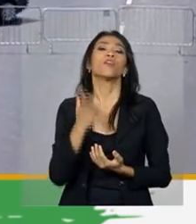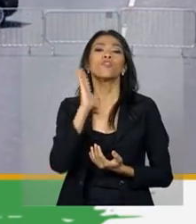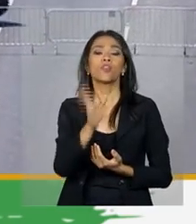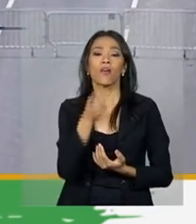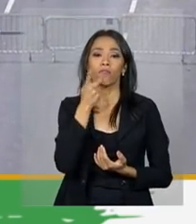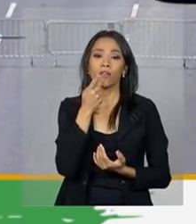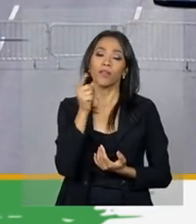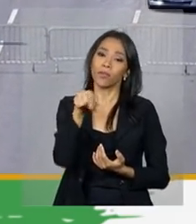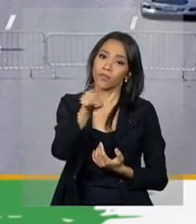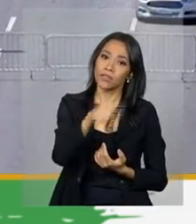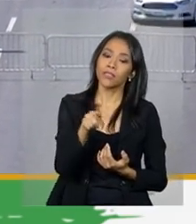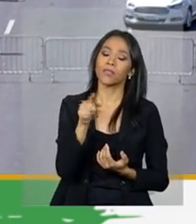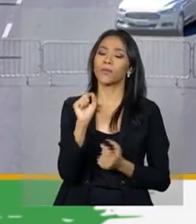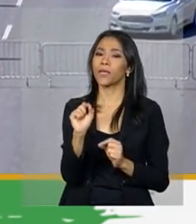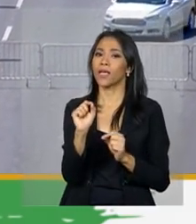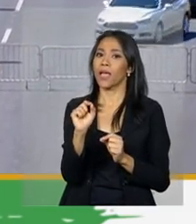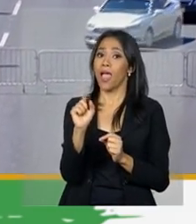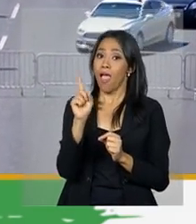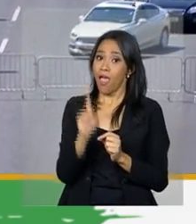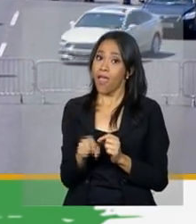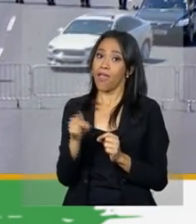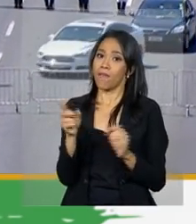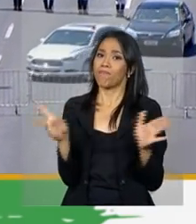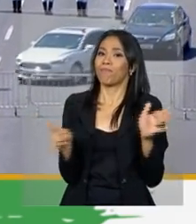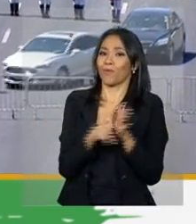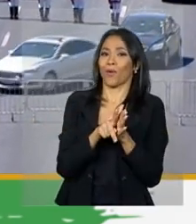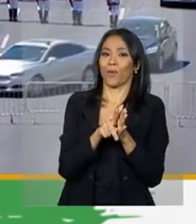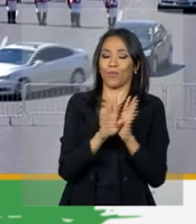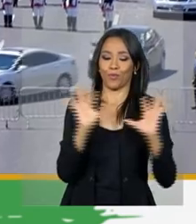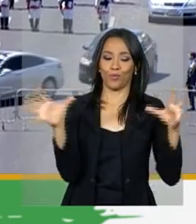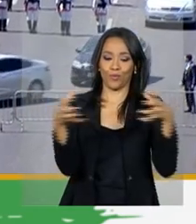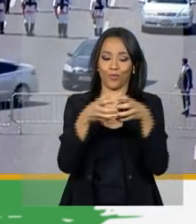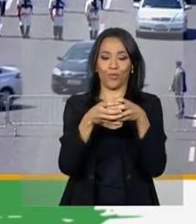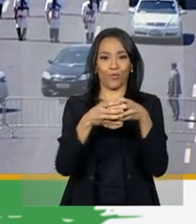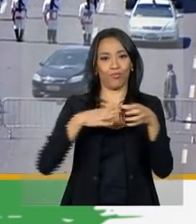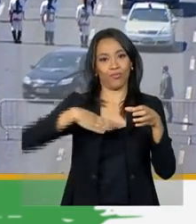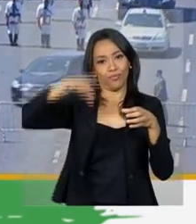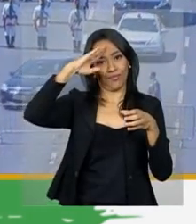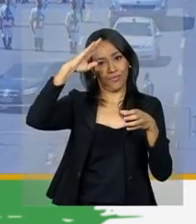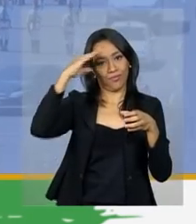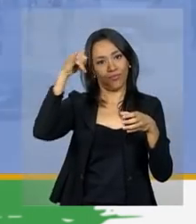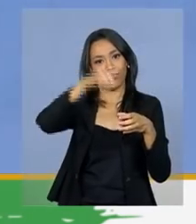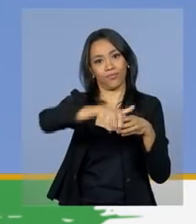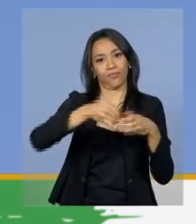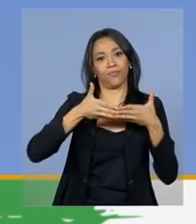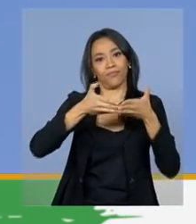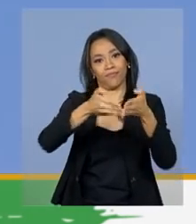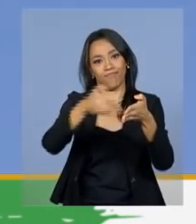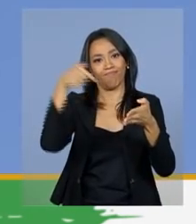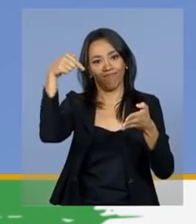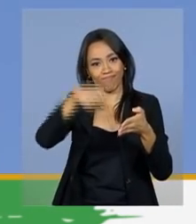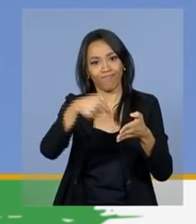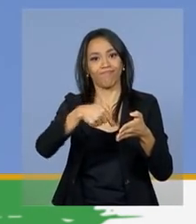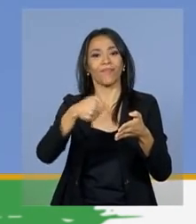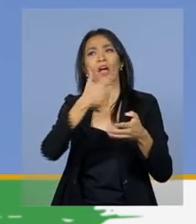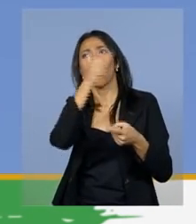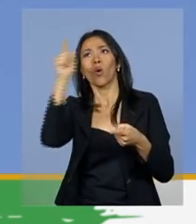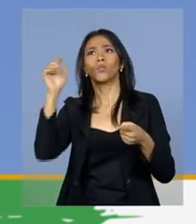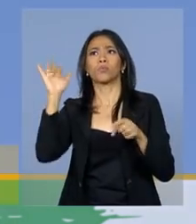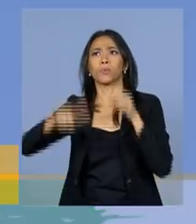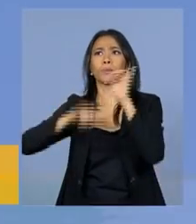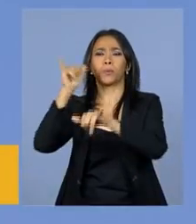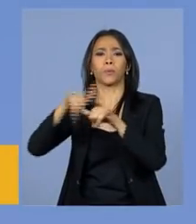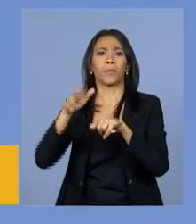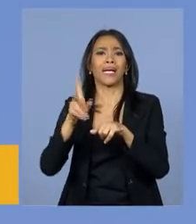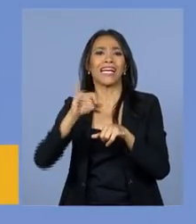você que é uma especialidade da Força Aérea Brasileira, porque como outras esquadrilhas do mundo trabalham com aeronaves a jato, essas aeronaves não